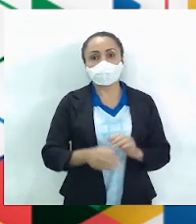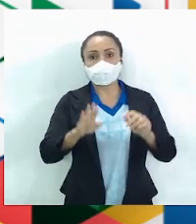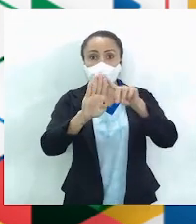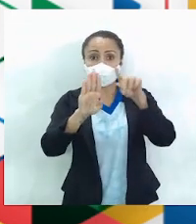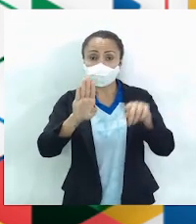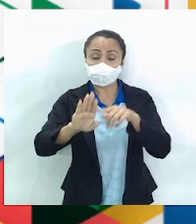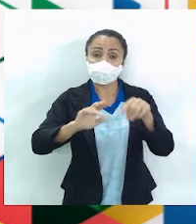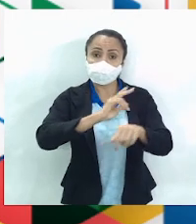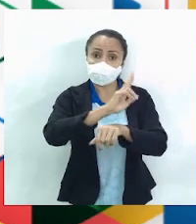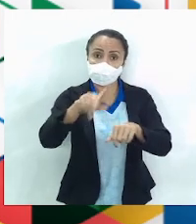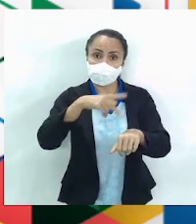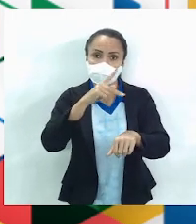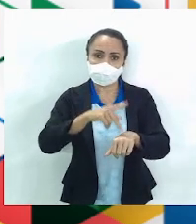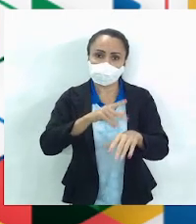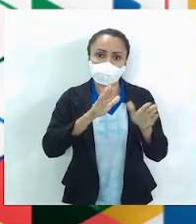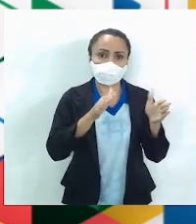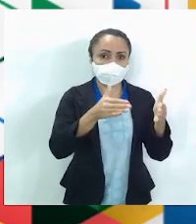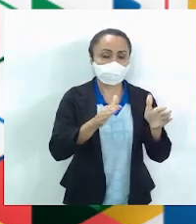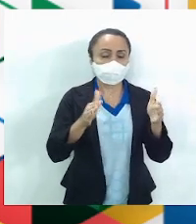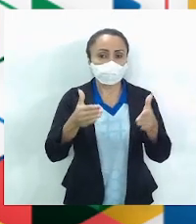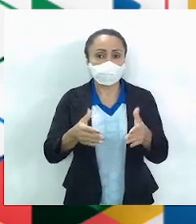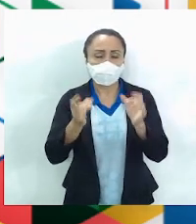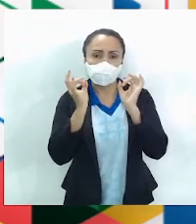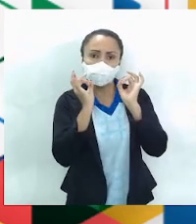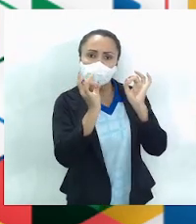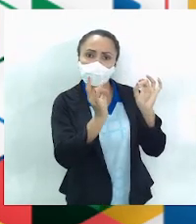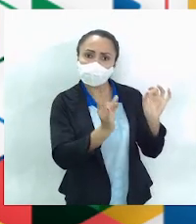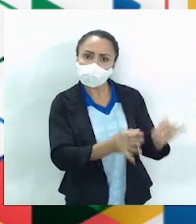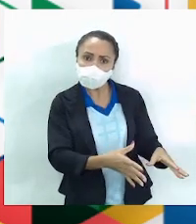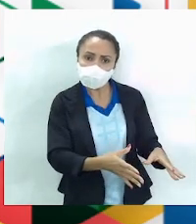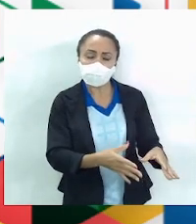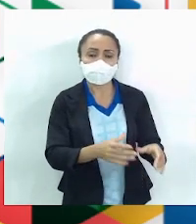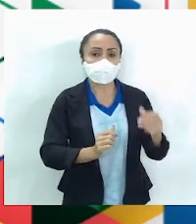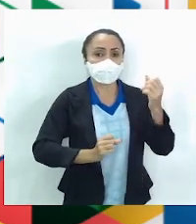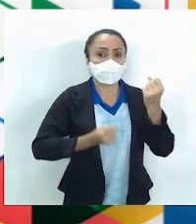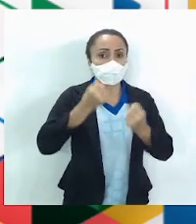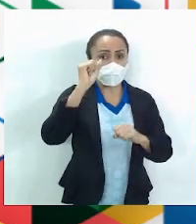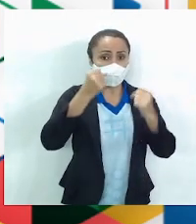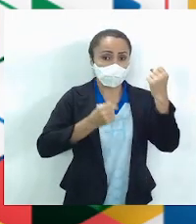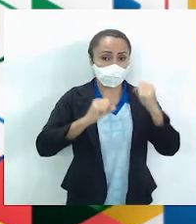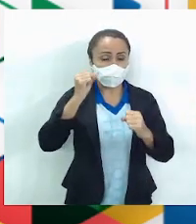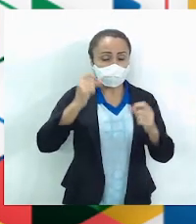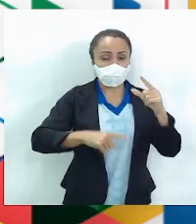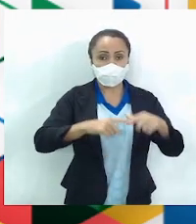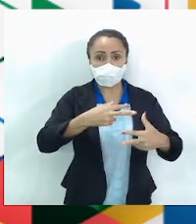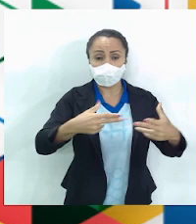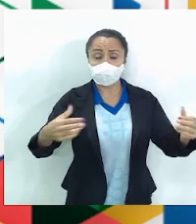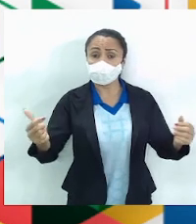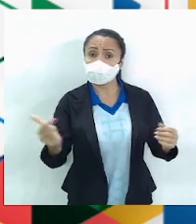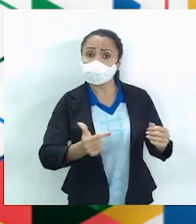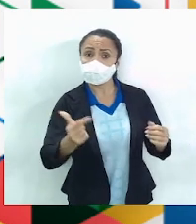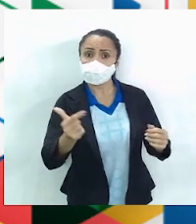Os países centrais abandonaram completamente a fabricação de produtos secundários,